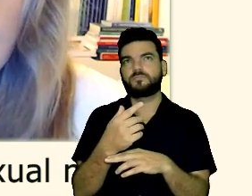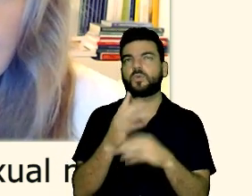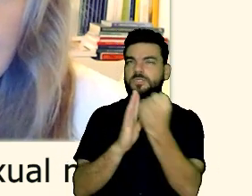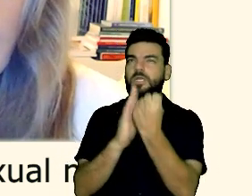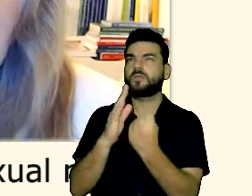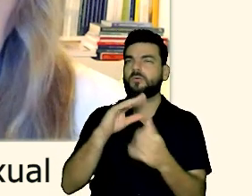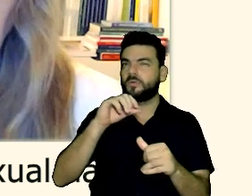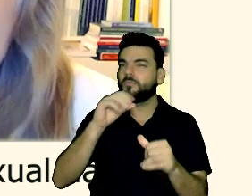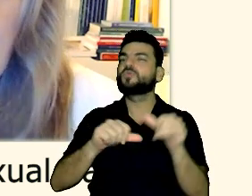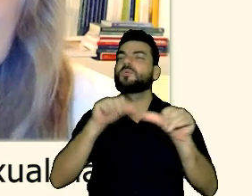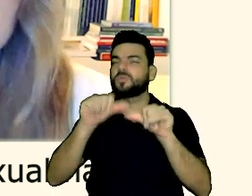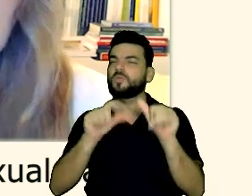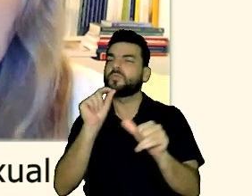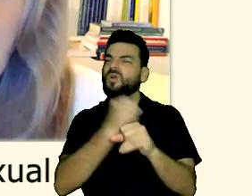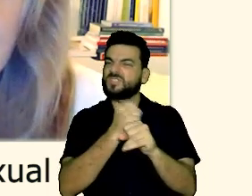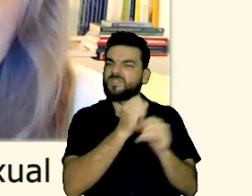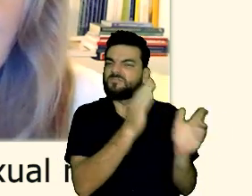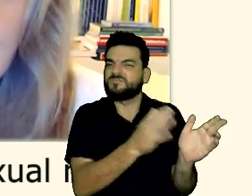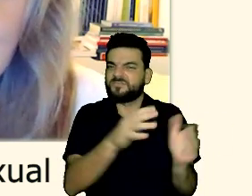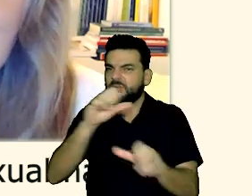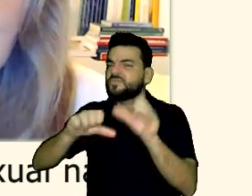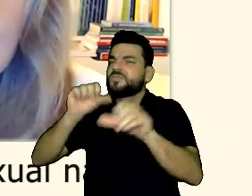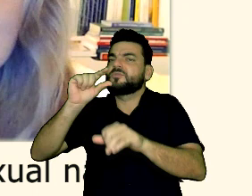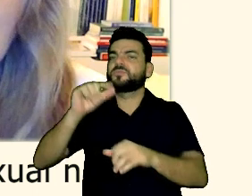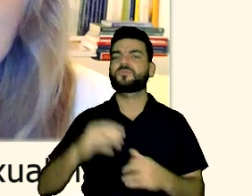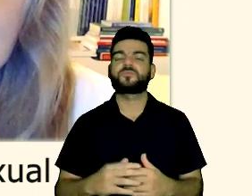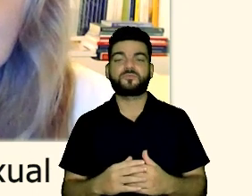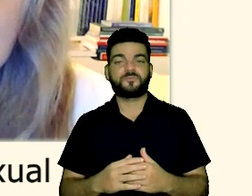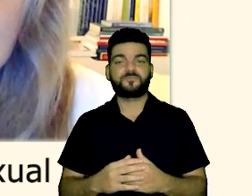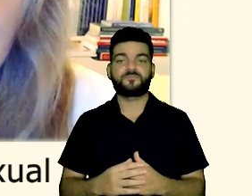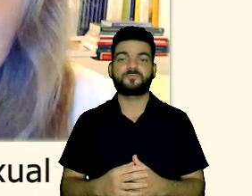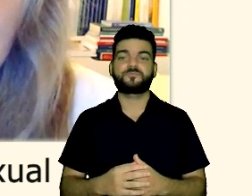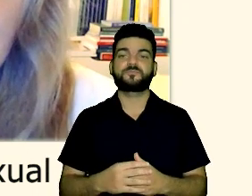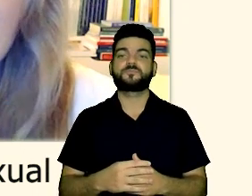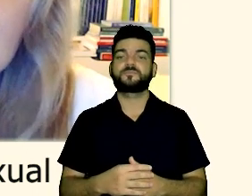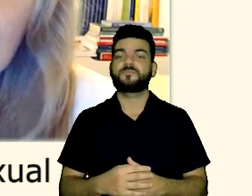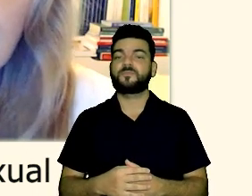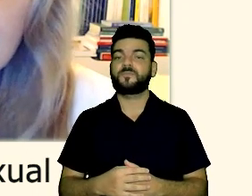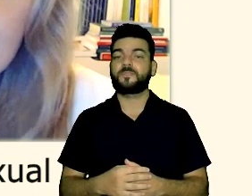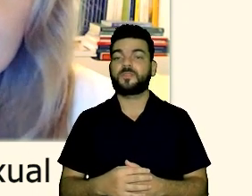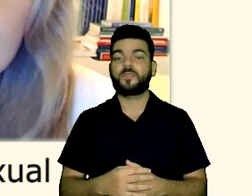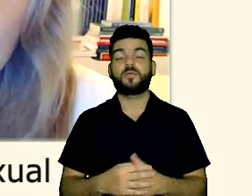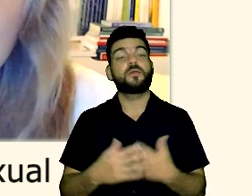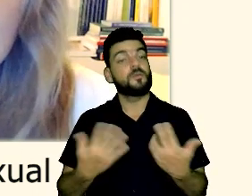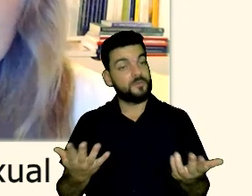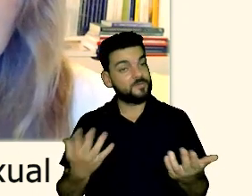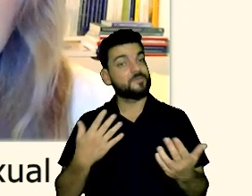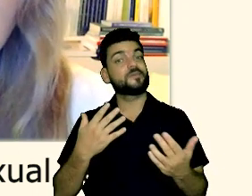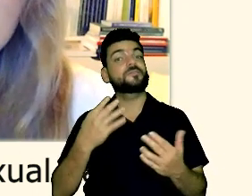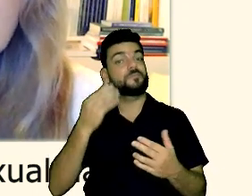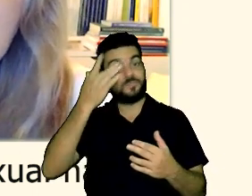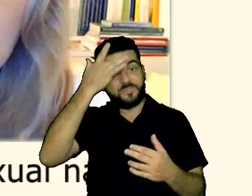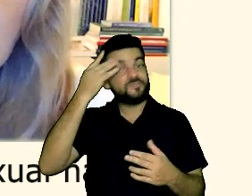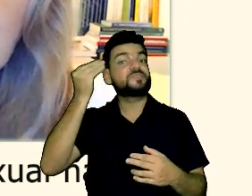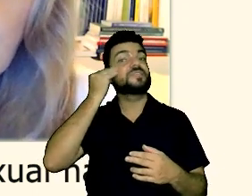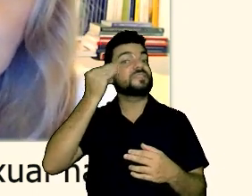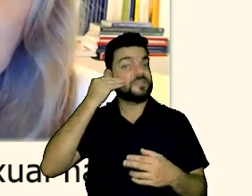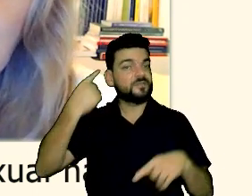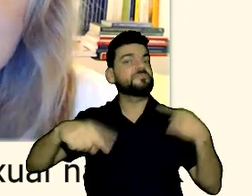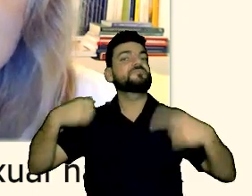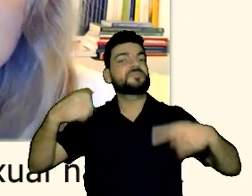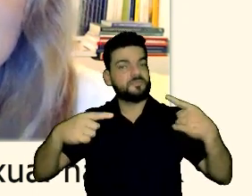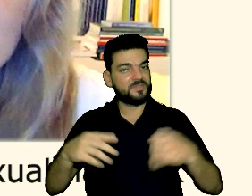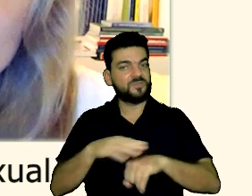do que mecanicista, mas ainda é um grande desafio tratarmos dessa questão pelo viés humanitário e pelo respeito